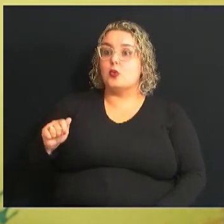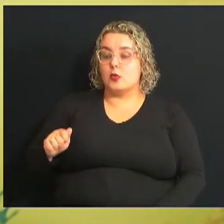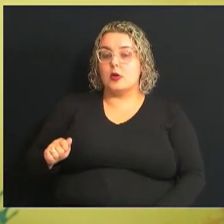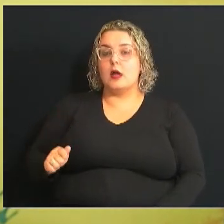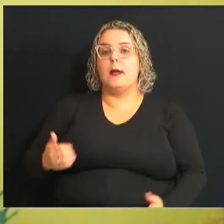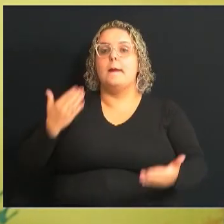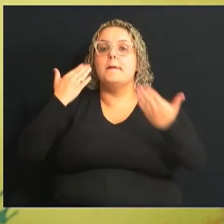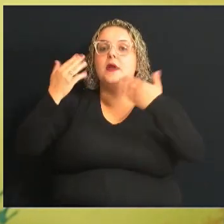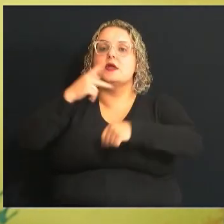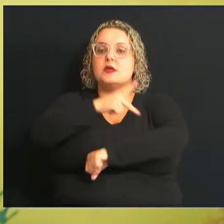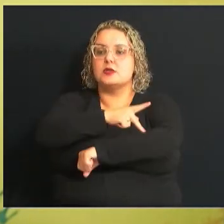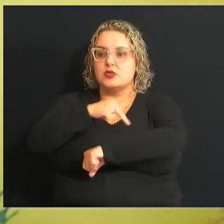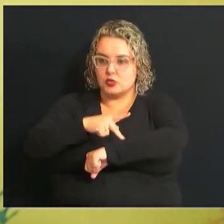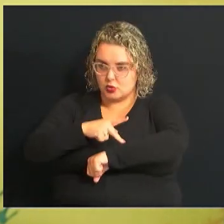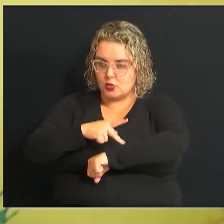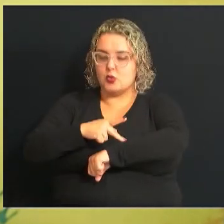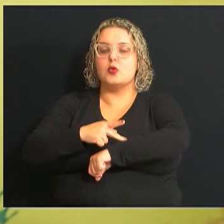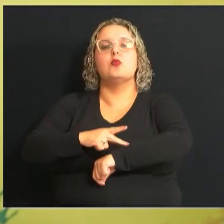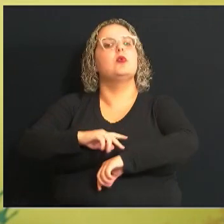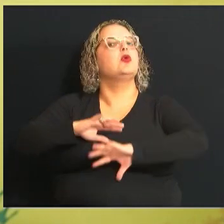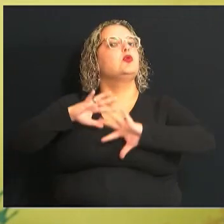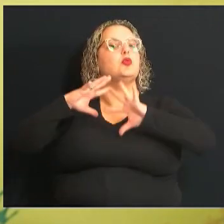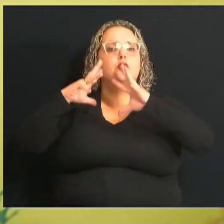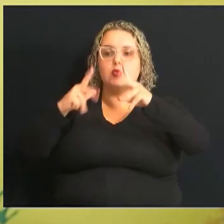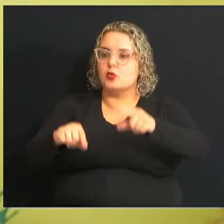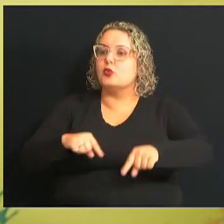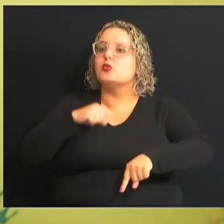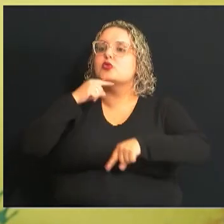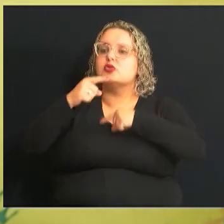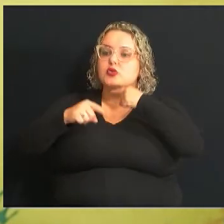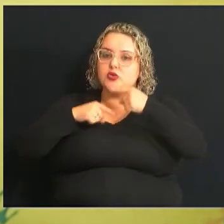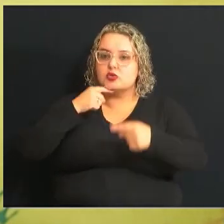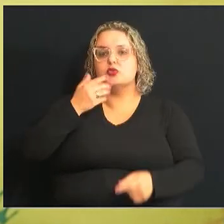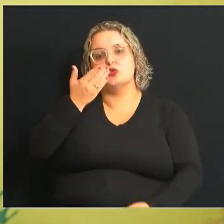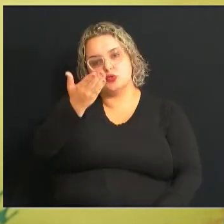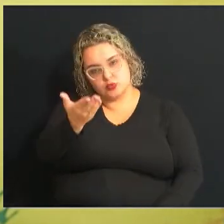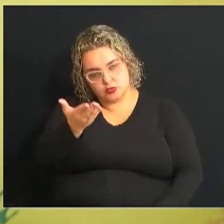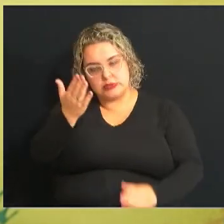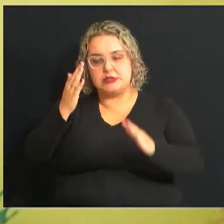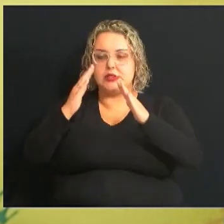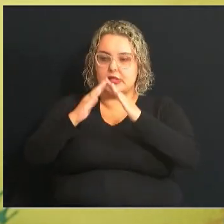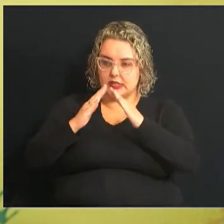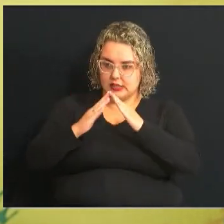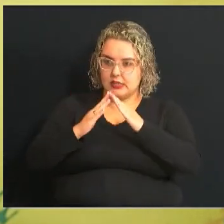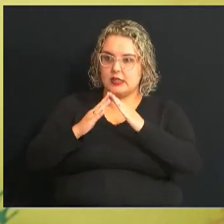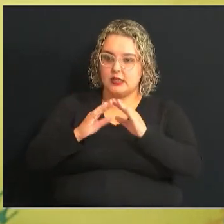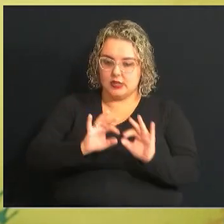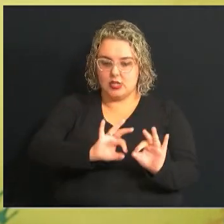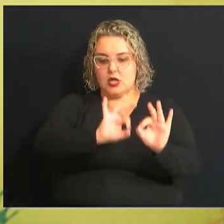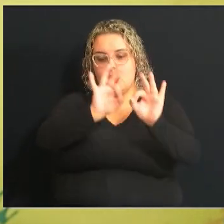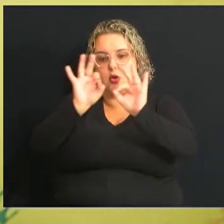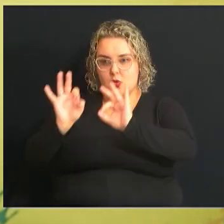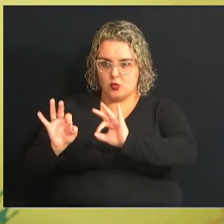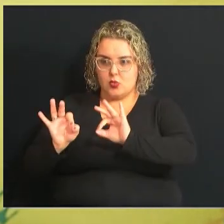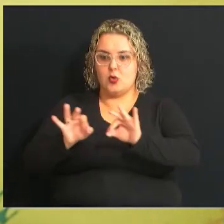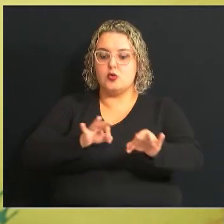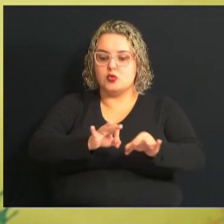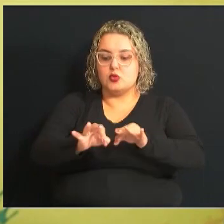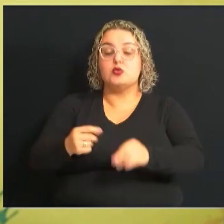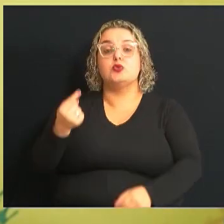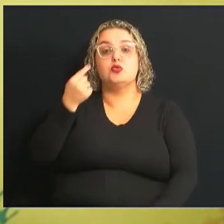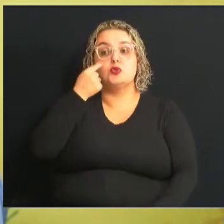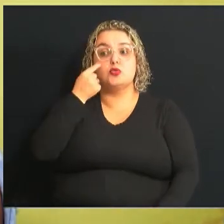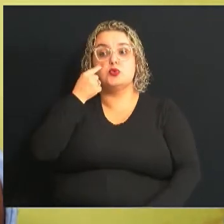psicopedagoga e vai tirar todas as dúvidas de você que está aí em casa acompanhando o nosso quadro De Olho